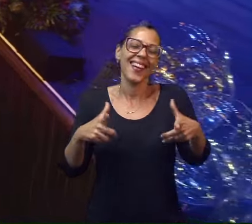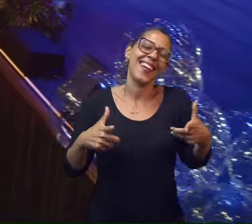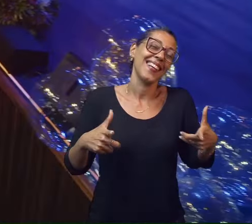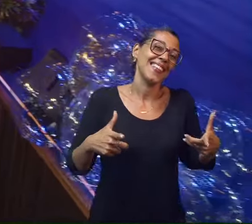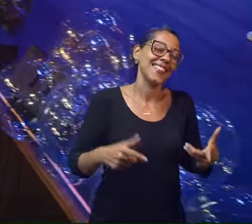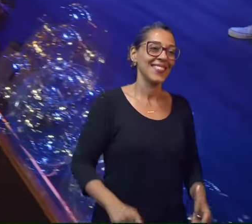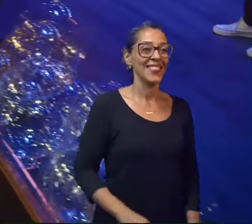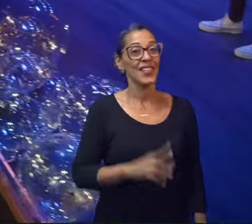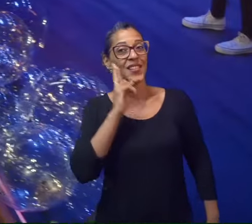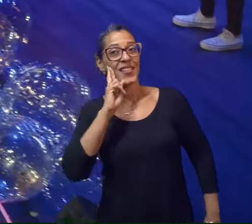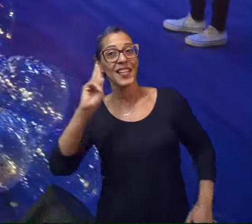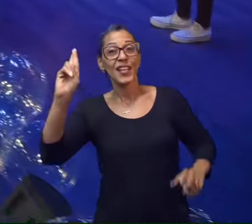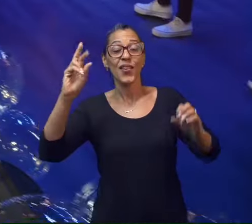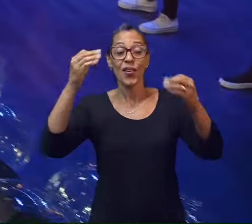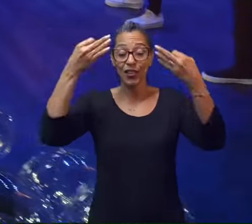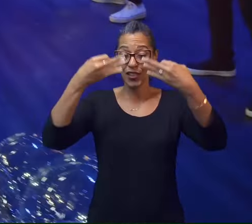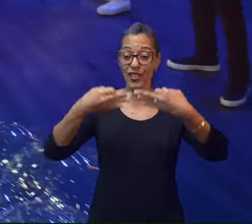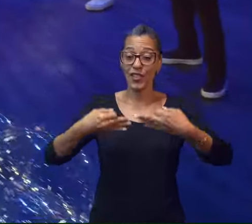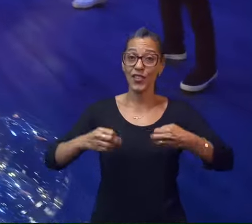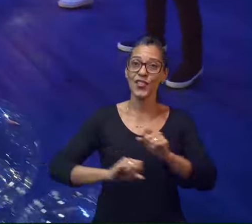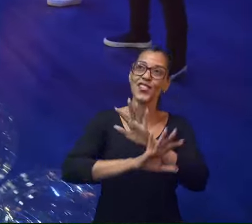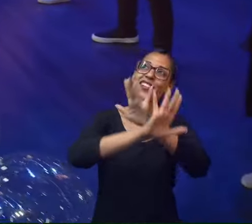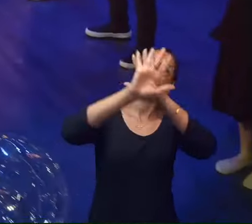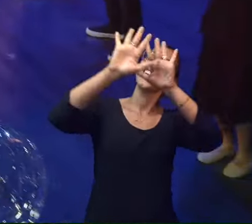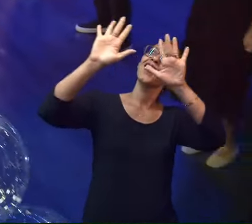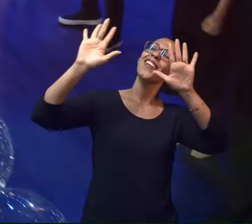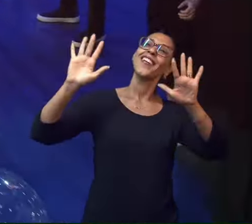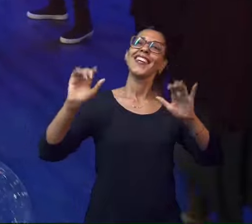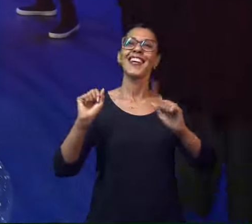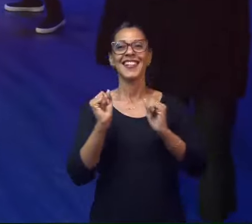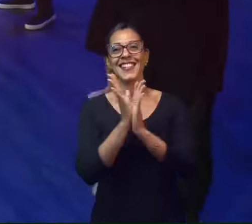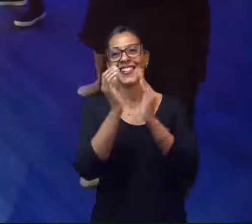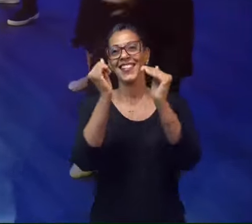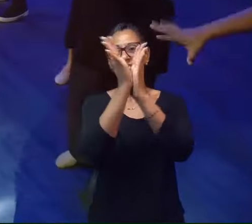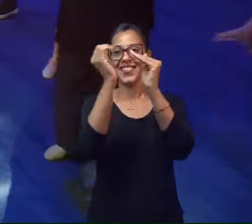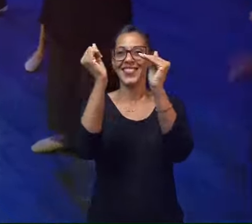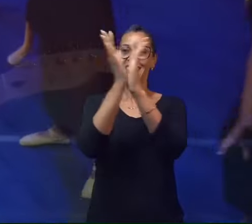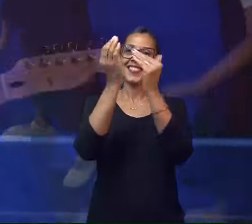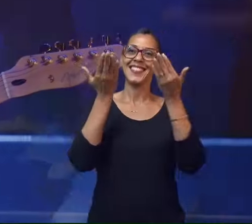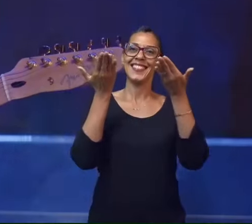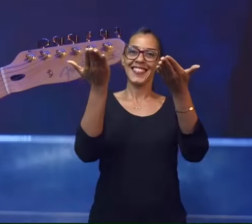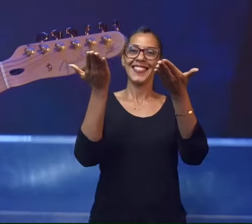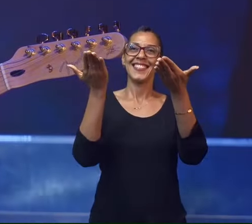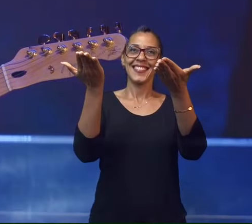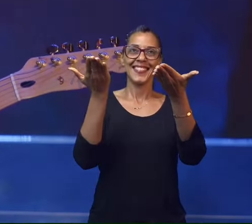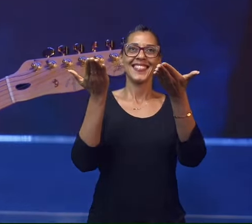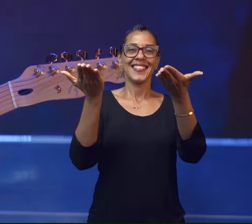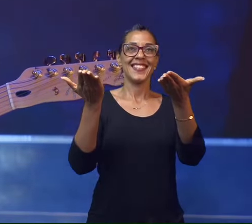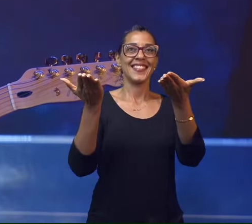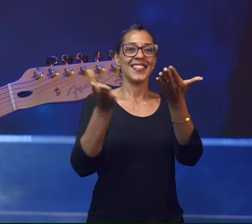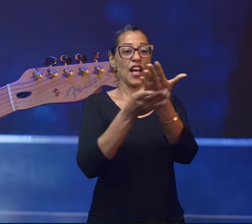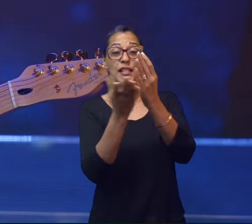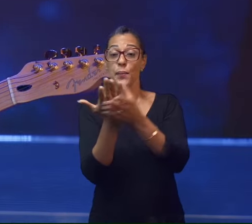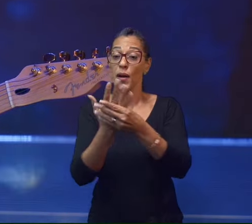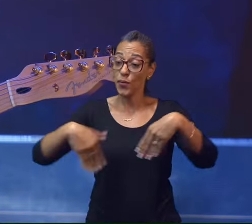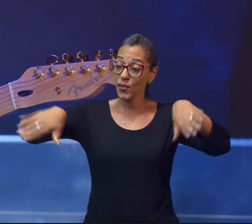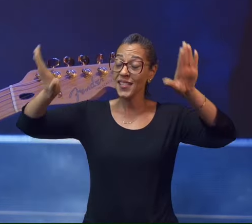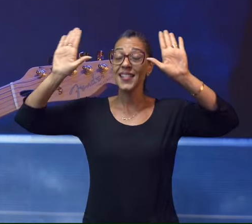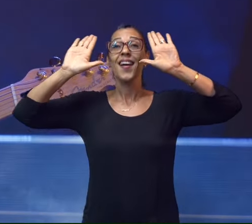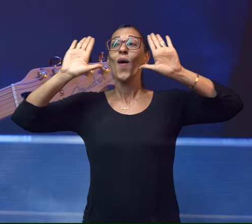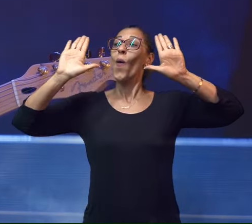Glória que louvores levante suas mãos levantamos